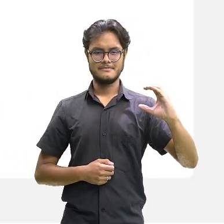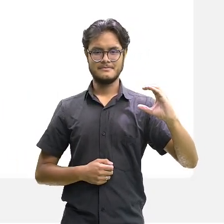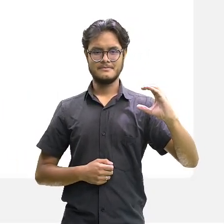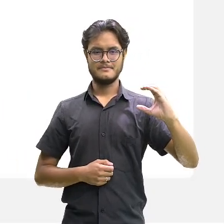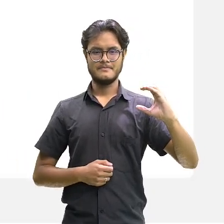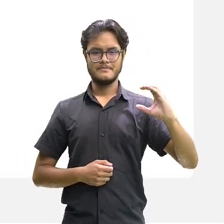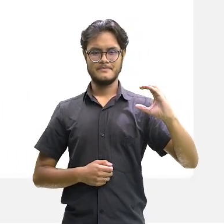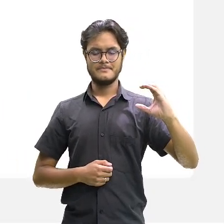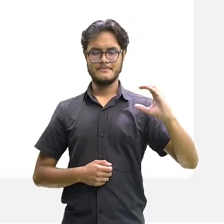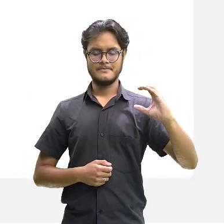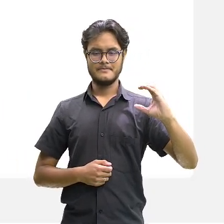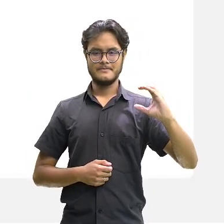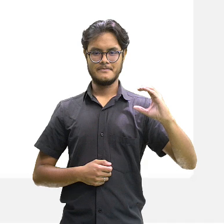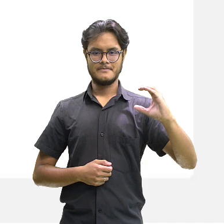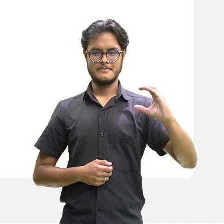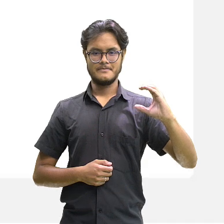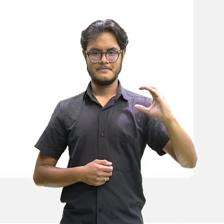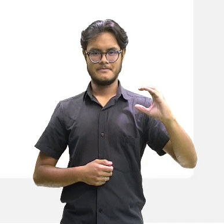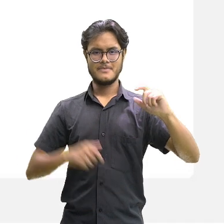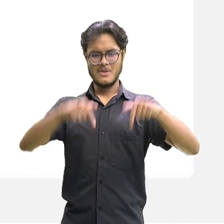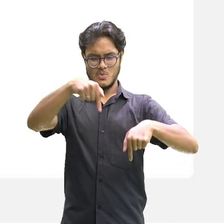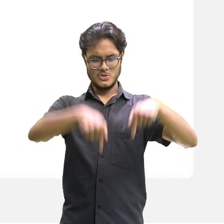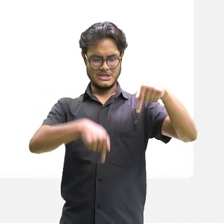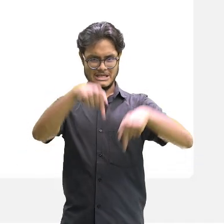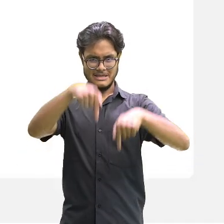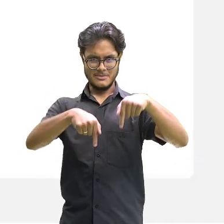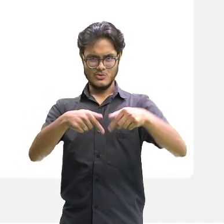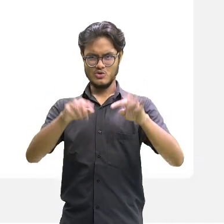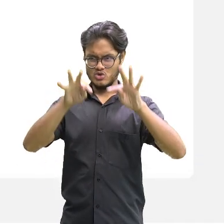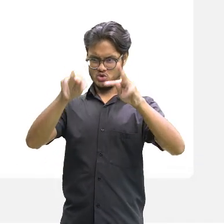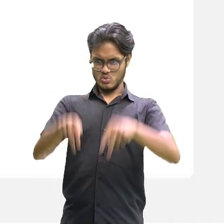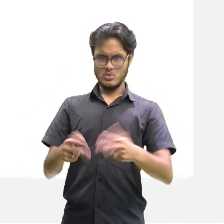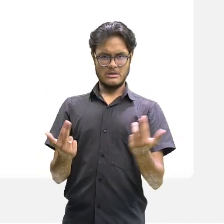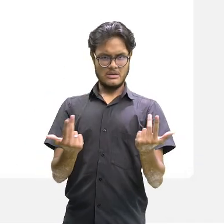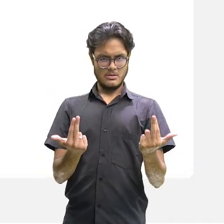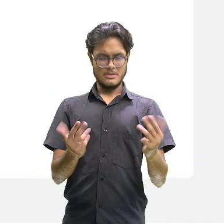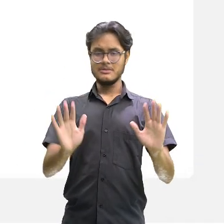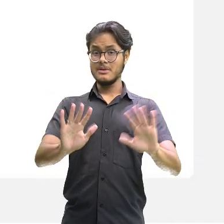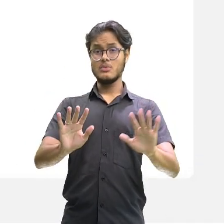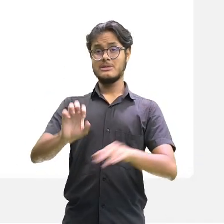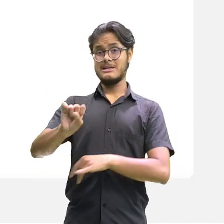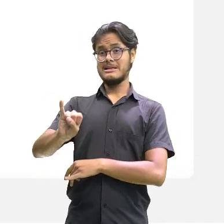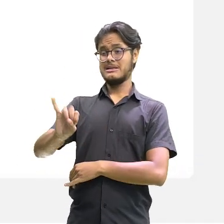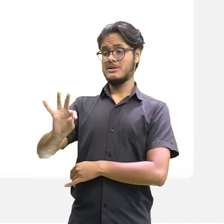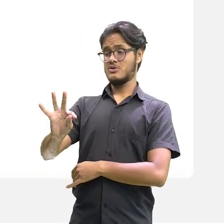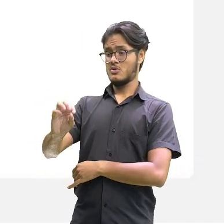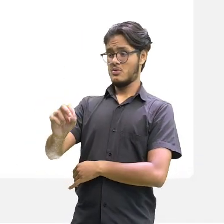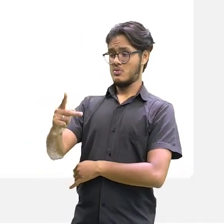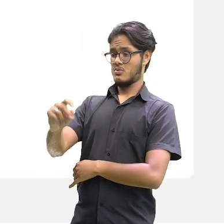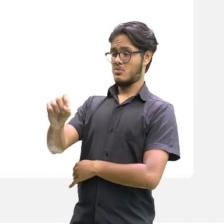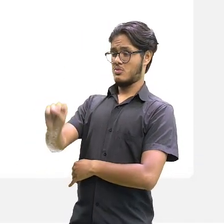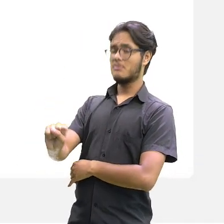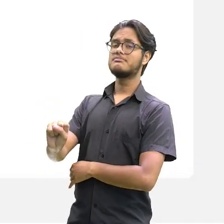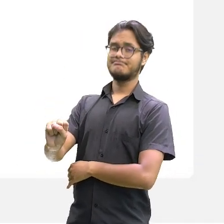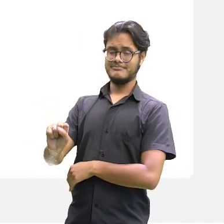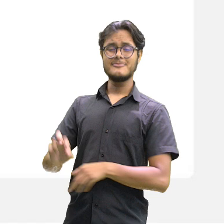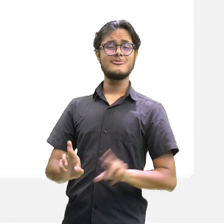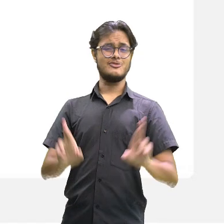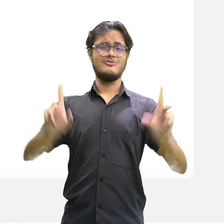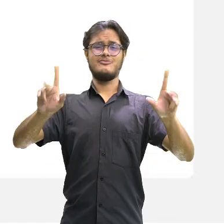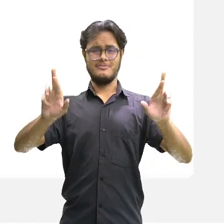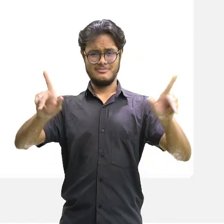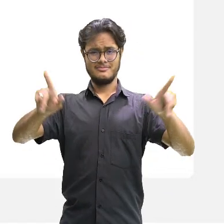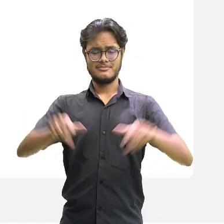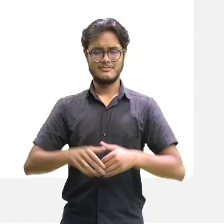os elementos químicos não necessariamente são idênticos. Existem isótopos, elementos iguais que possuem massas